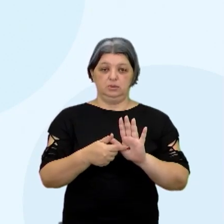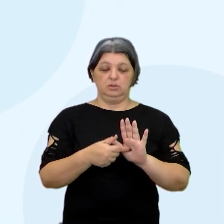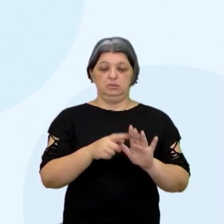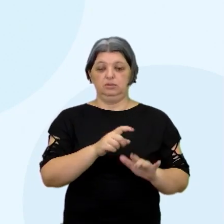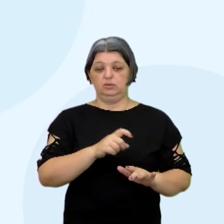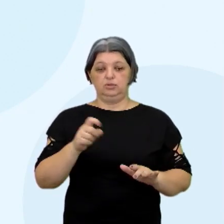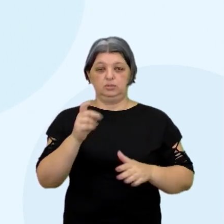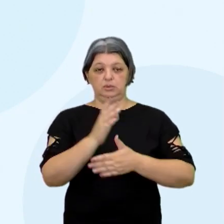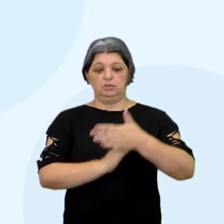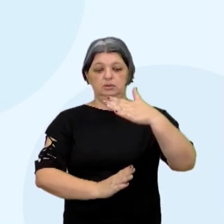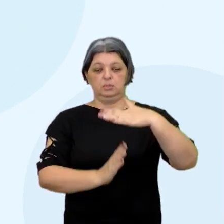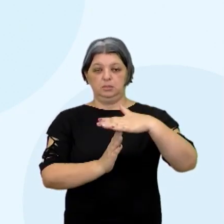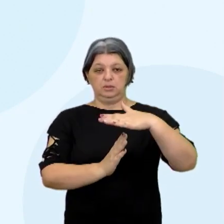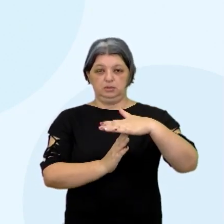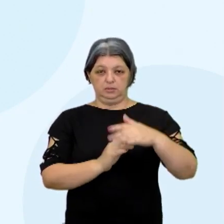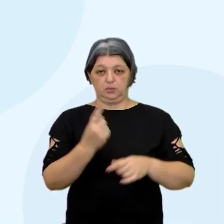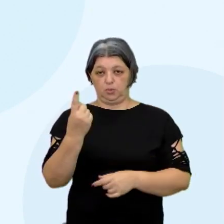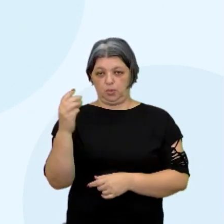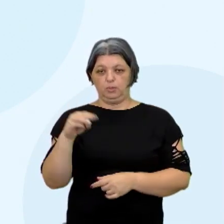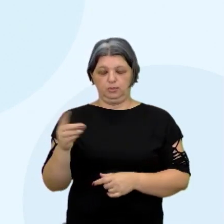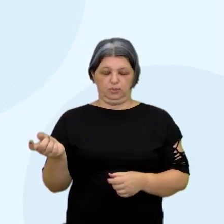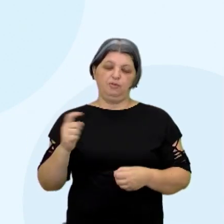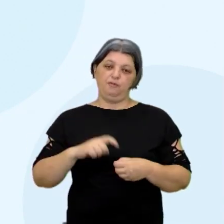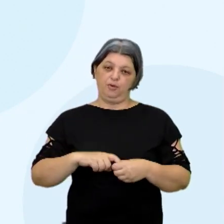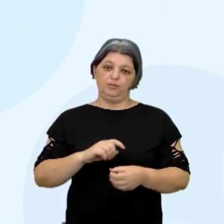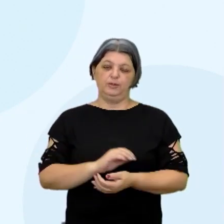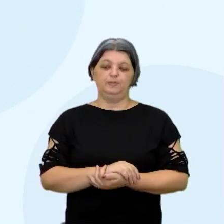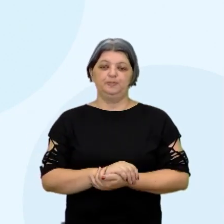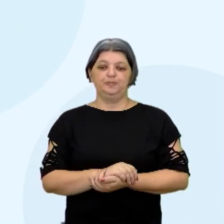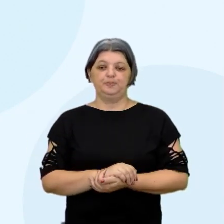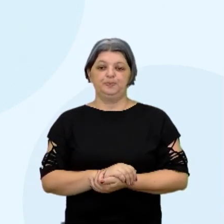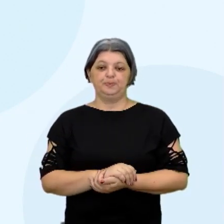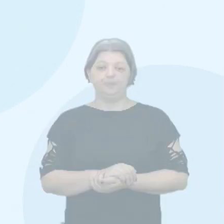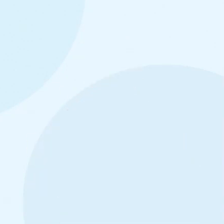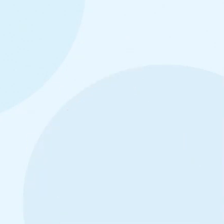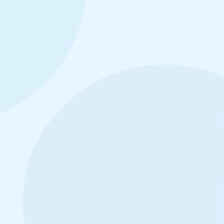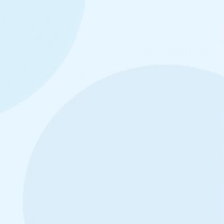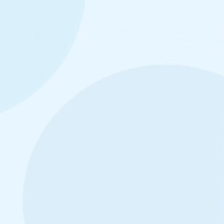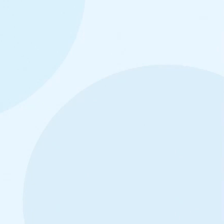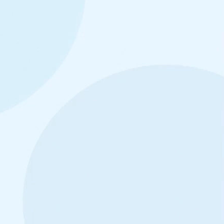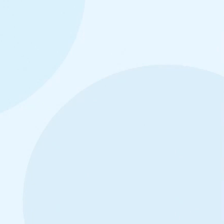representa o máximo da parábola aí o minutinhos e a gente já volta a